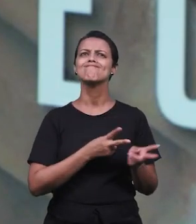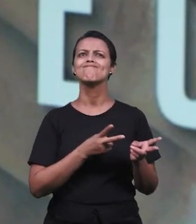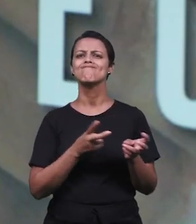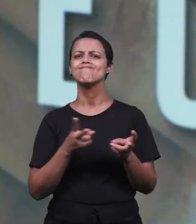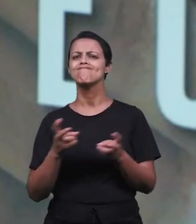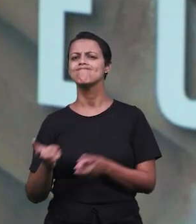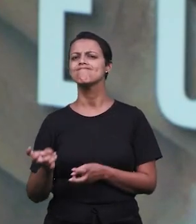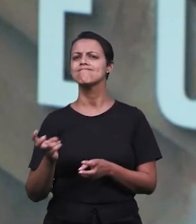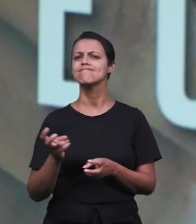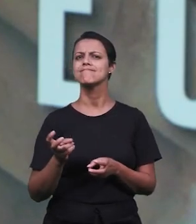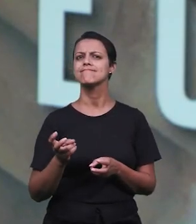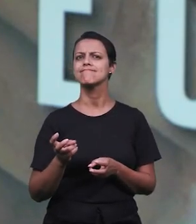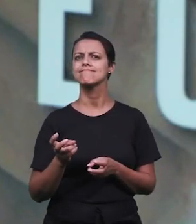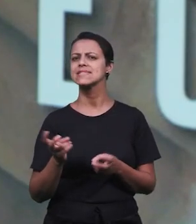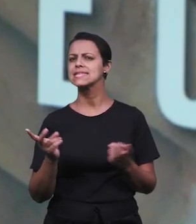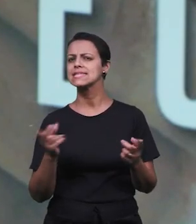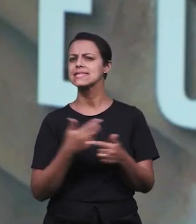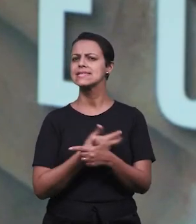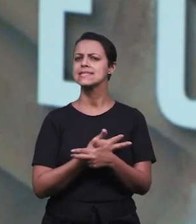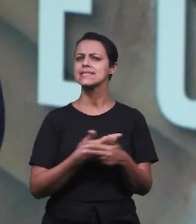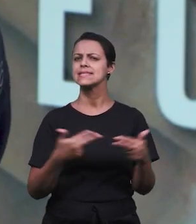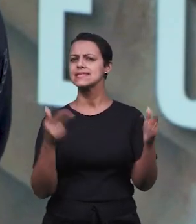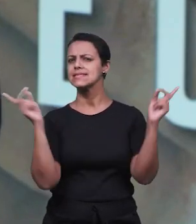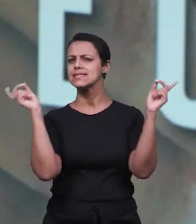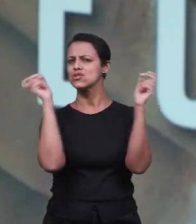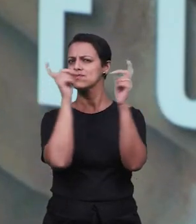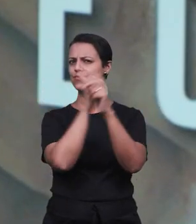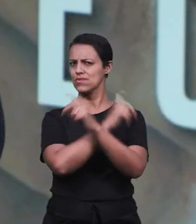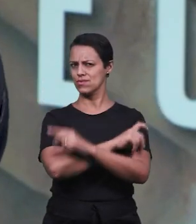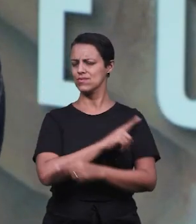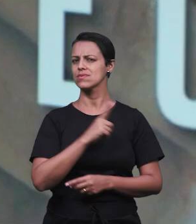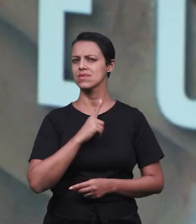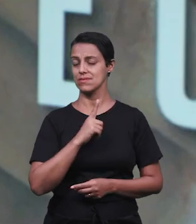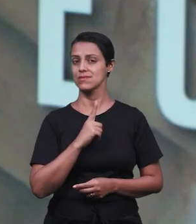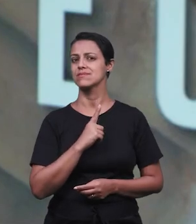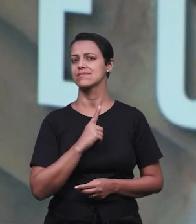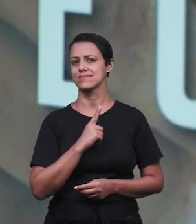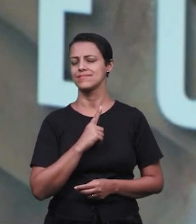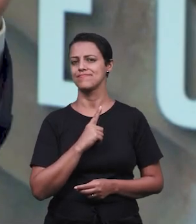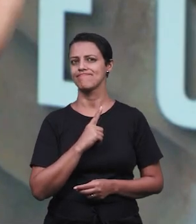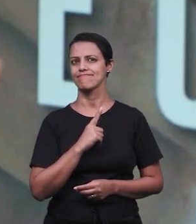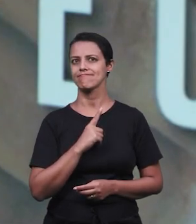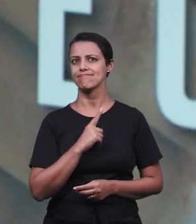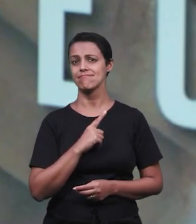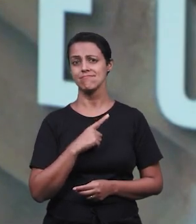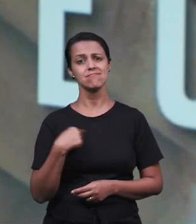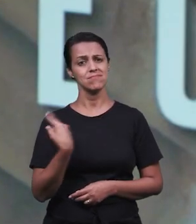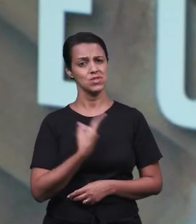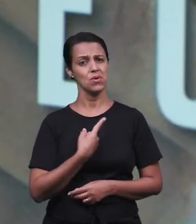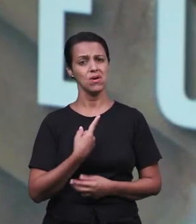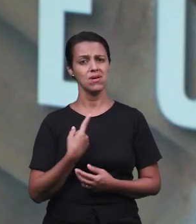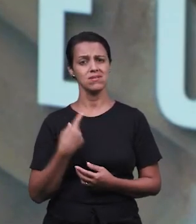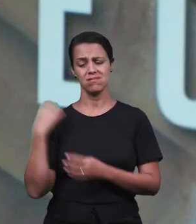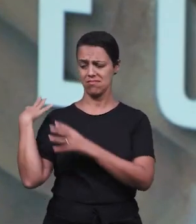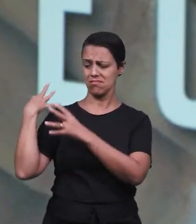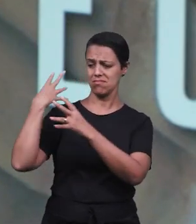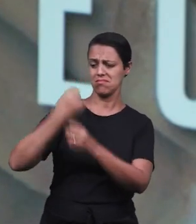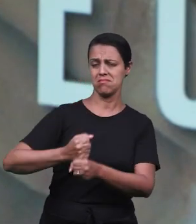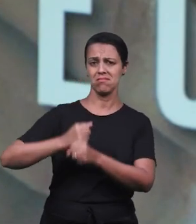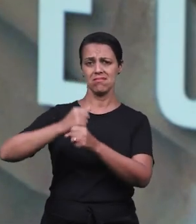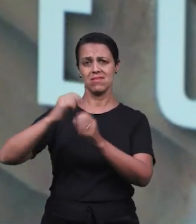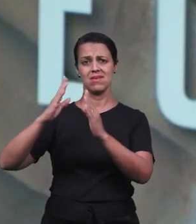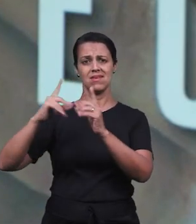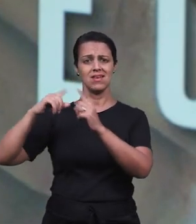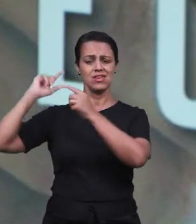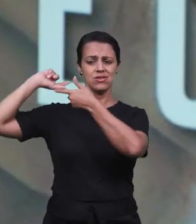nas igrejas. Todos nós viemos dos movimentos pentecostais, não é? O Senhor